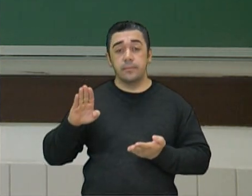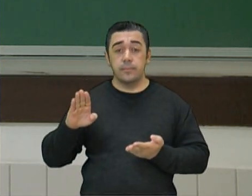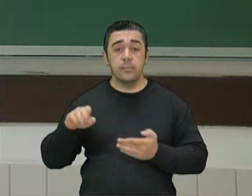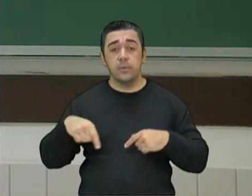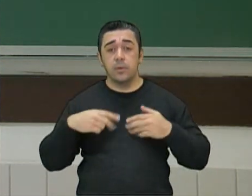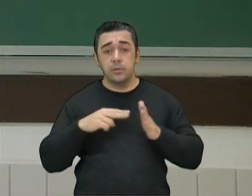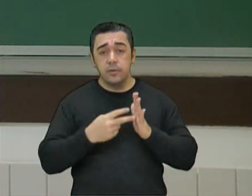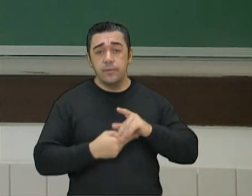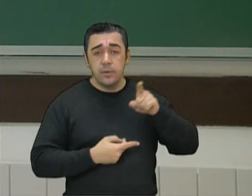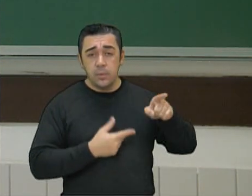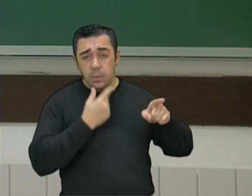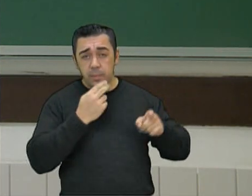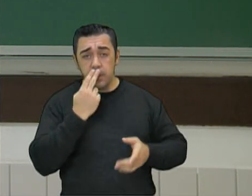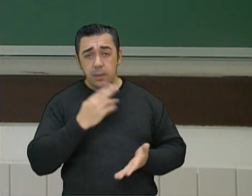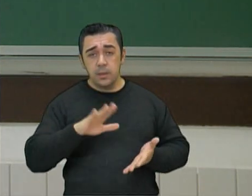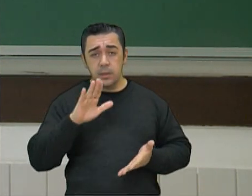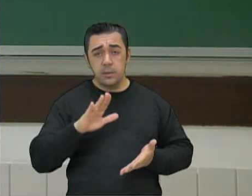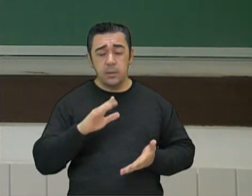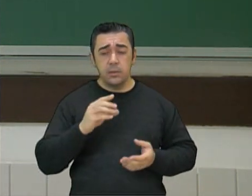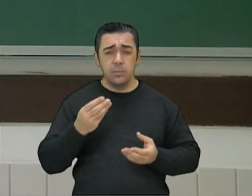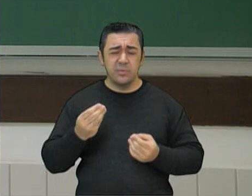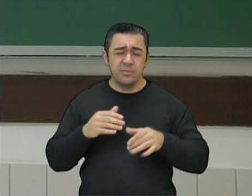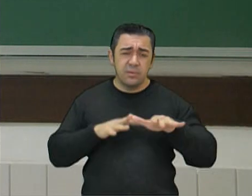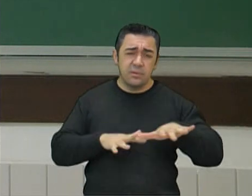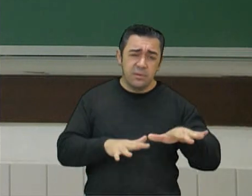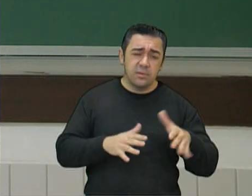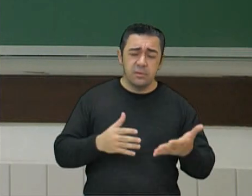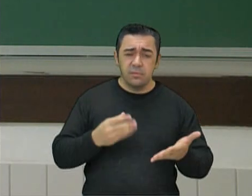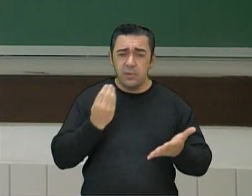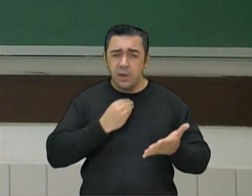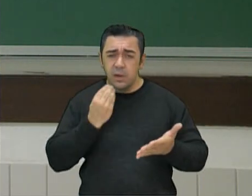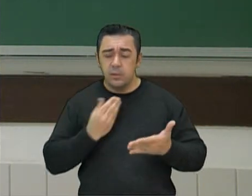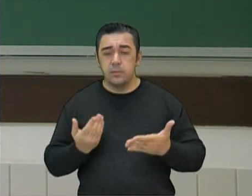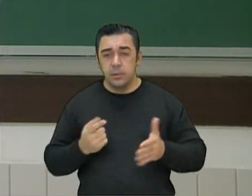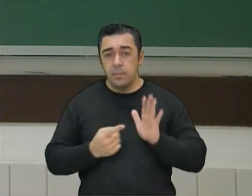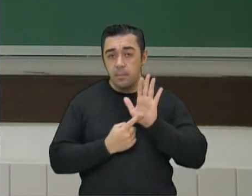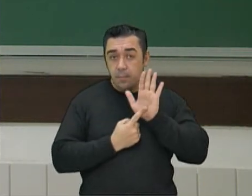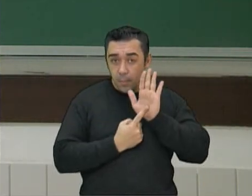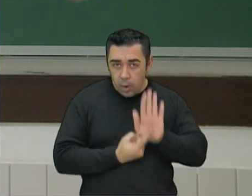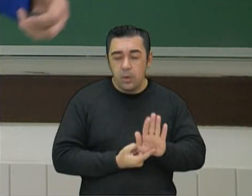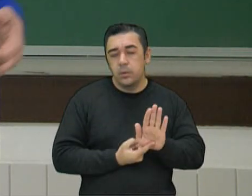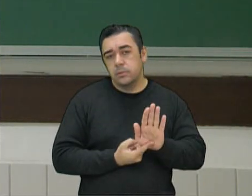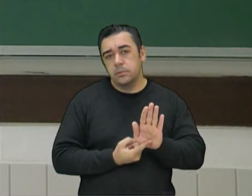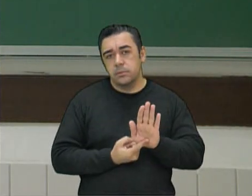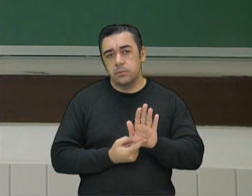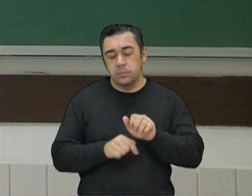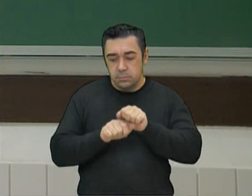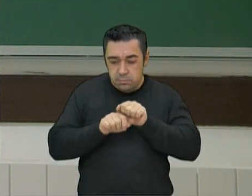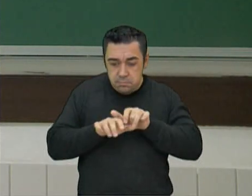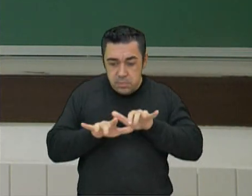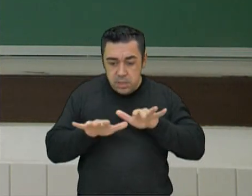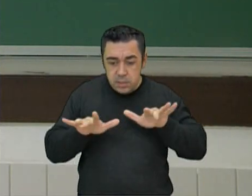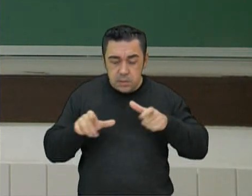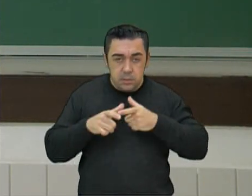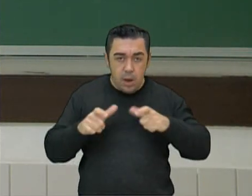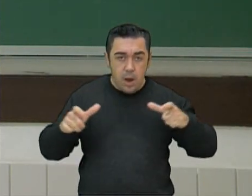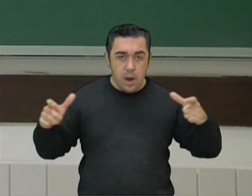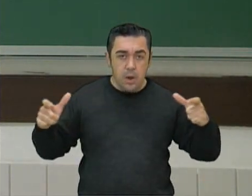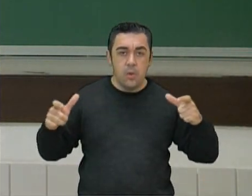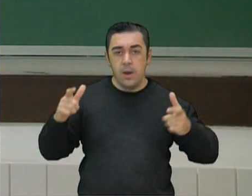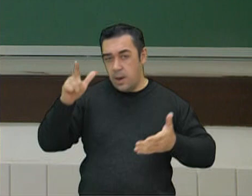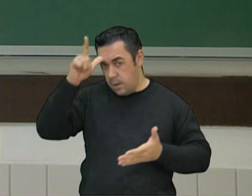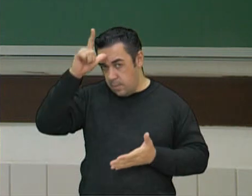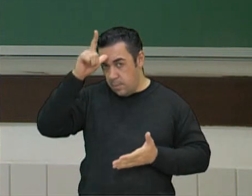muito tímido em seu protesto. Então, há essa crítica. Então, uma charge que mostra esse expansionismo alemão